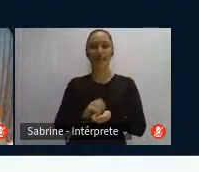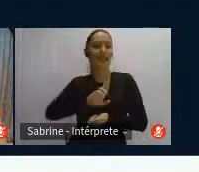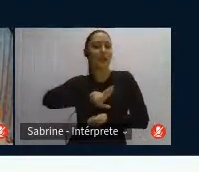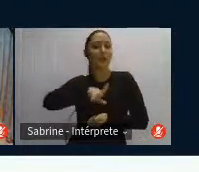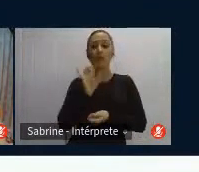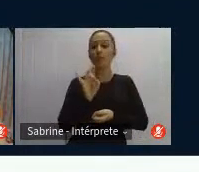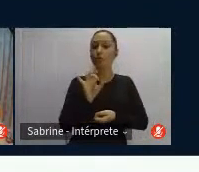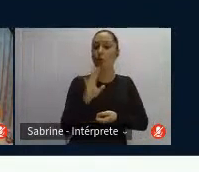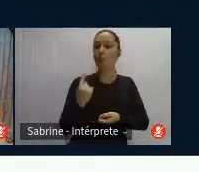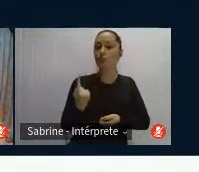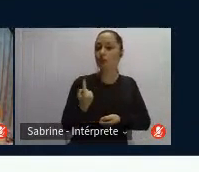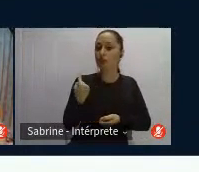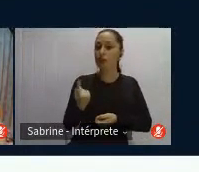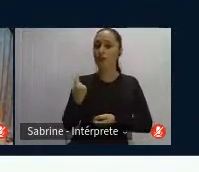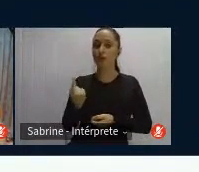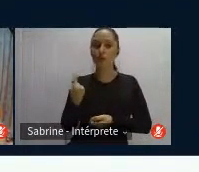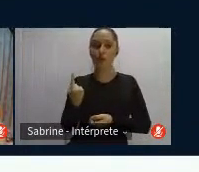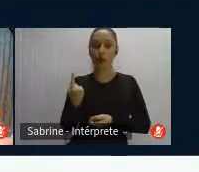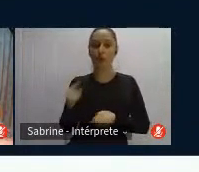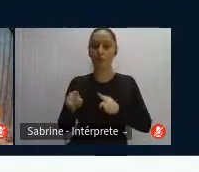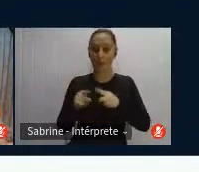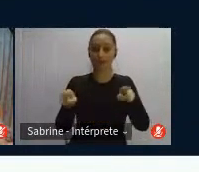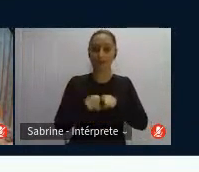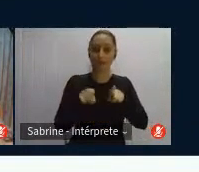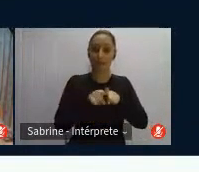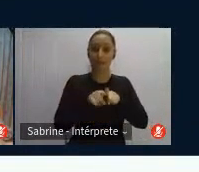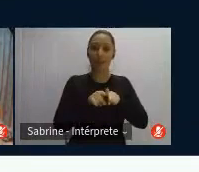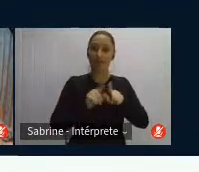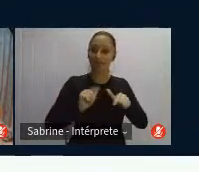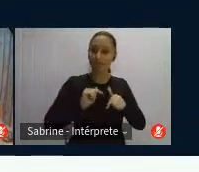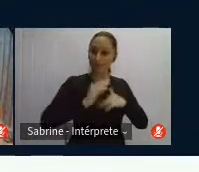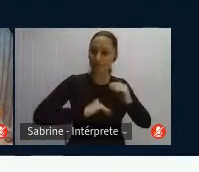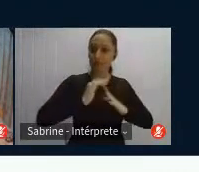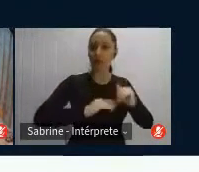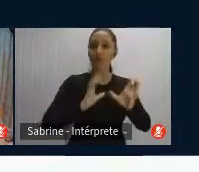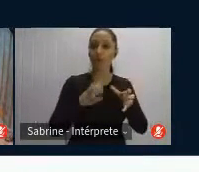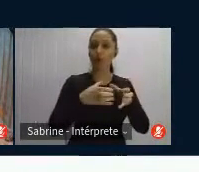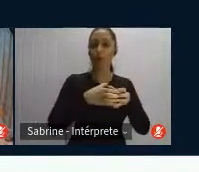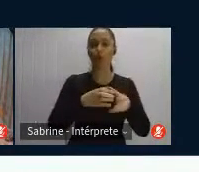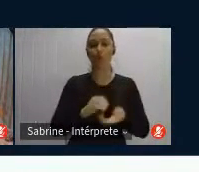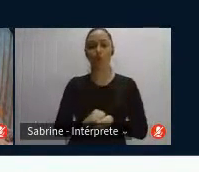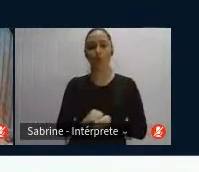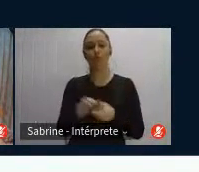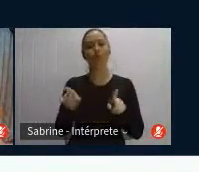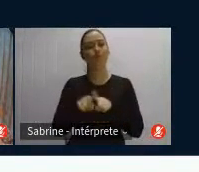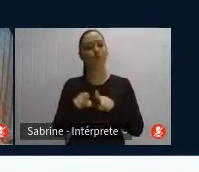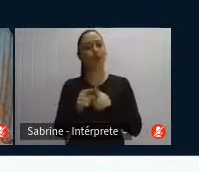coletivo, né. Então, eu gostaria de trazer aqui uma busca que eu fiz, né,